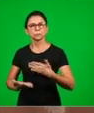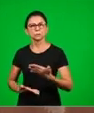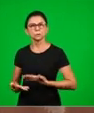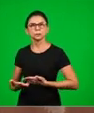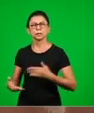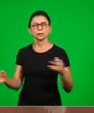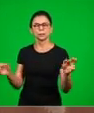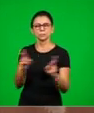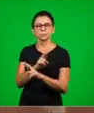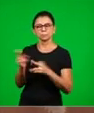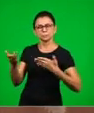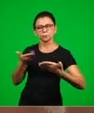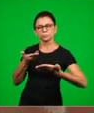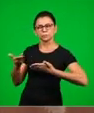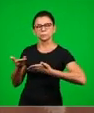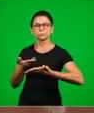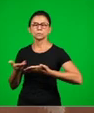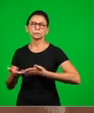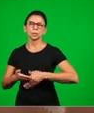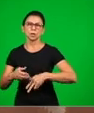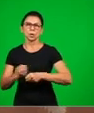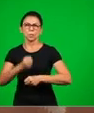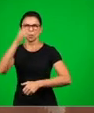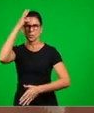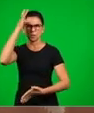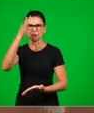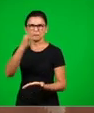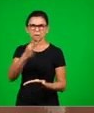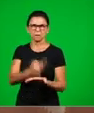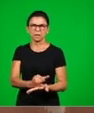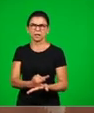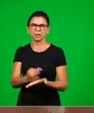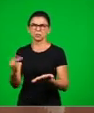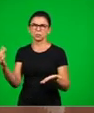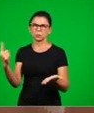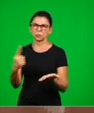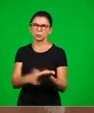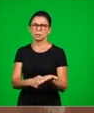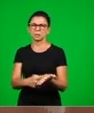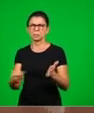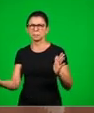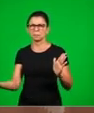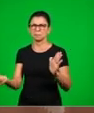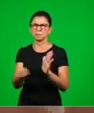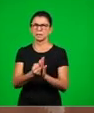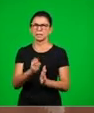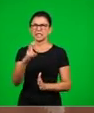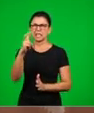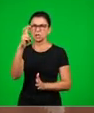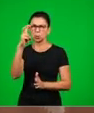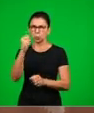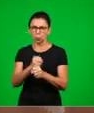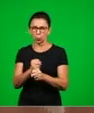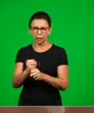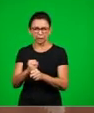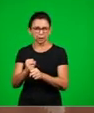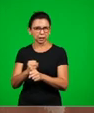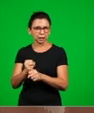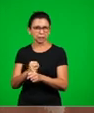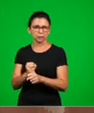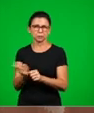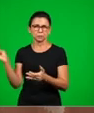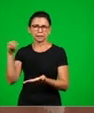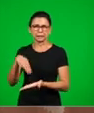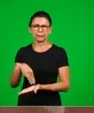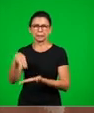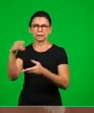fé, ela tem que estar selada. São 50 anos de obra quando nunca se pediu dinheiro dentro de templo.